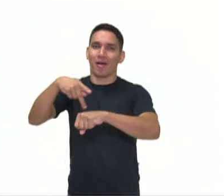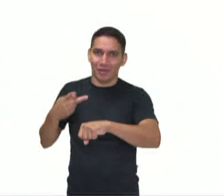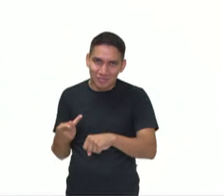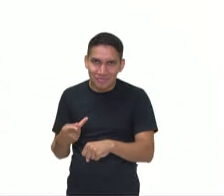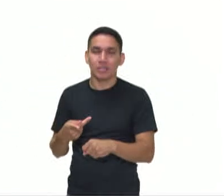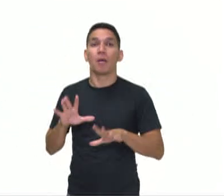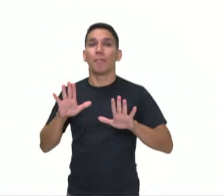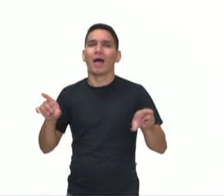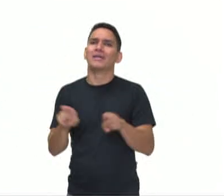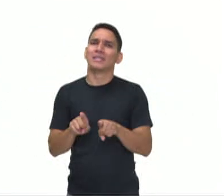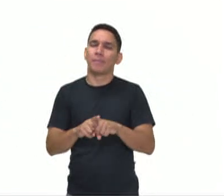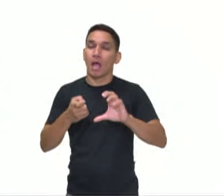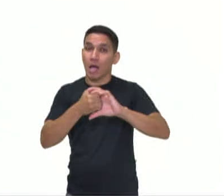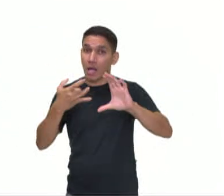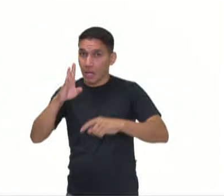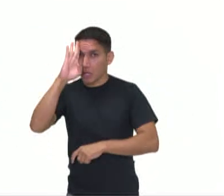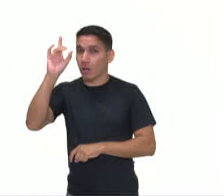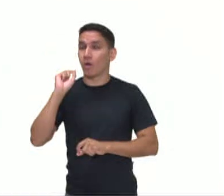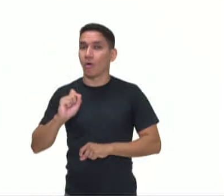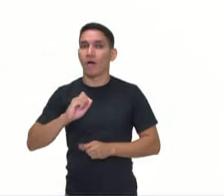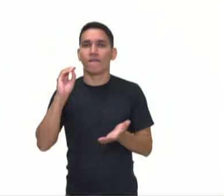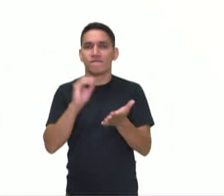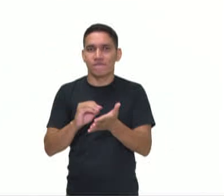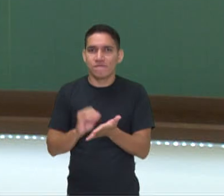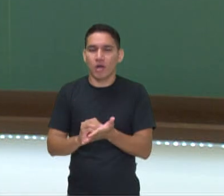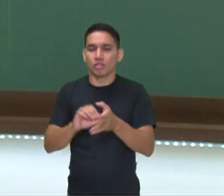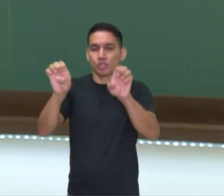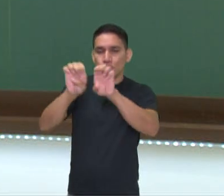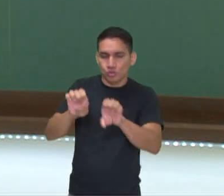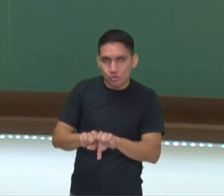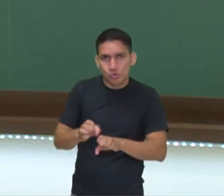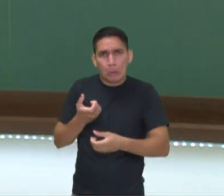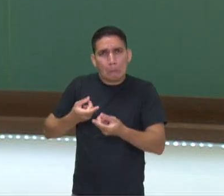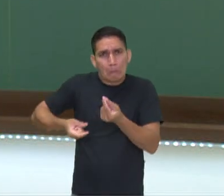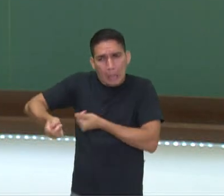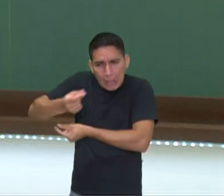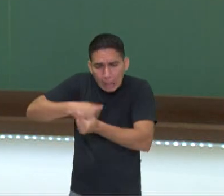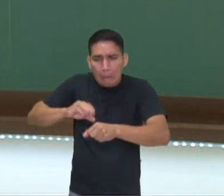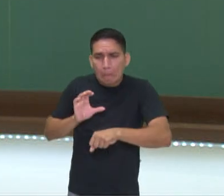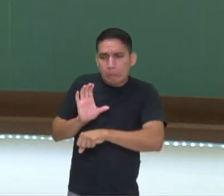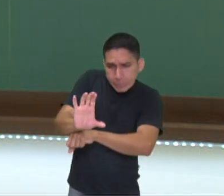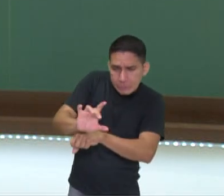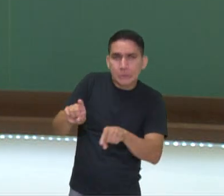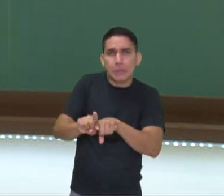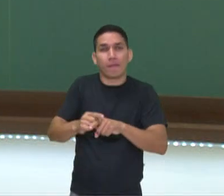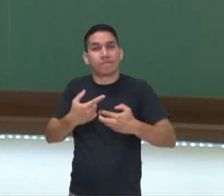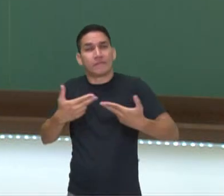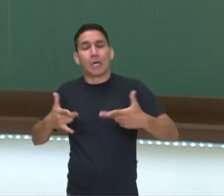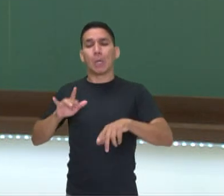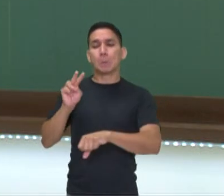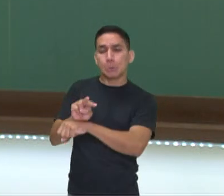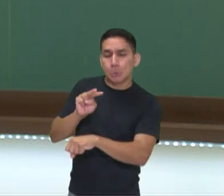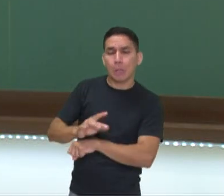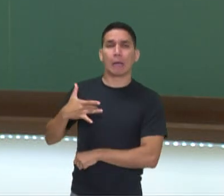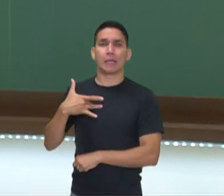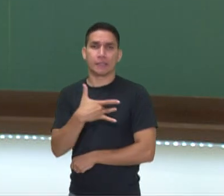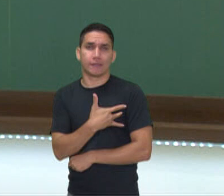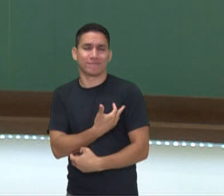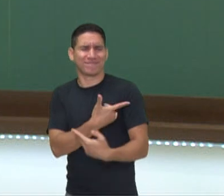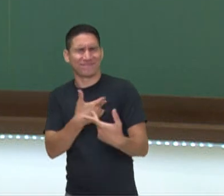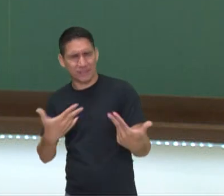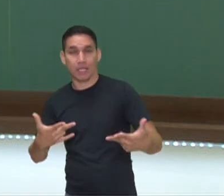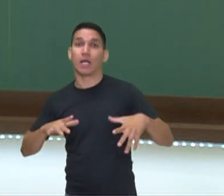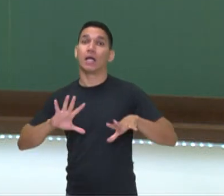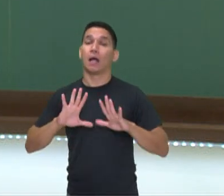básicos, falta de infraestrutura e de regularização fundiária. Então, quando a gente ouve o conceito de favelas, a gente pode pensar